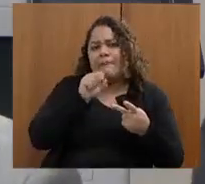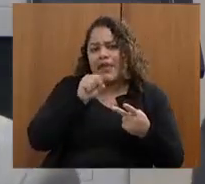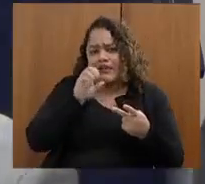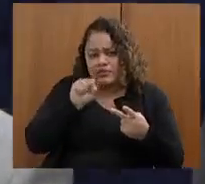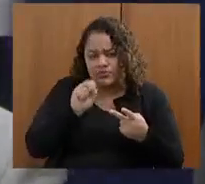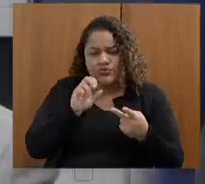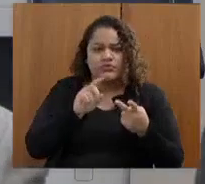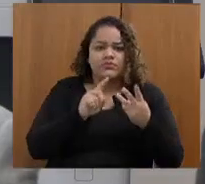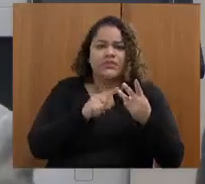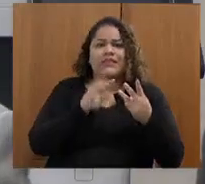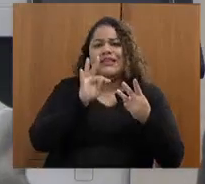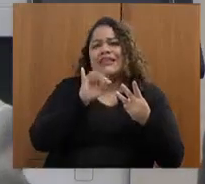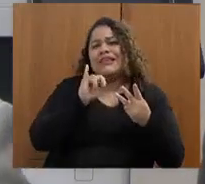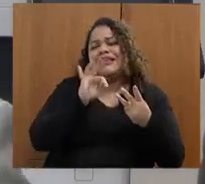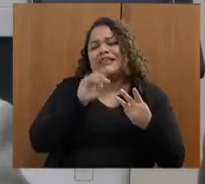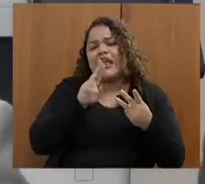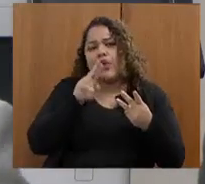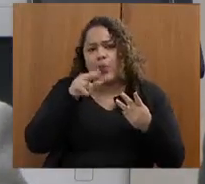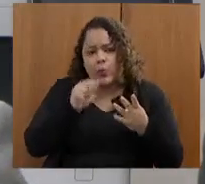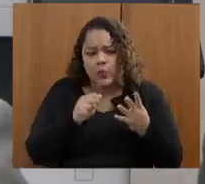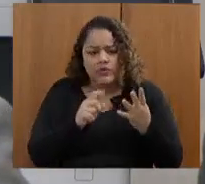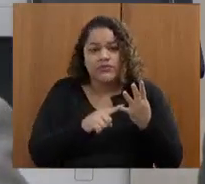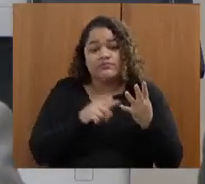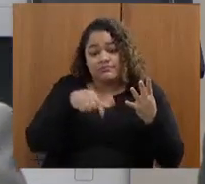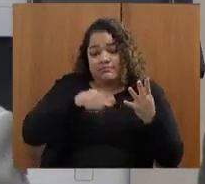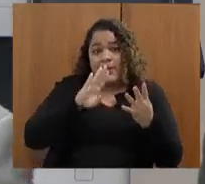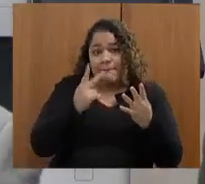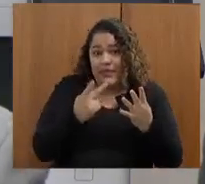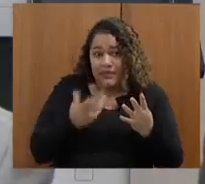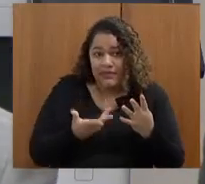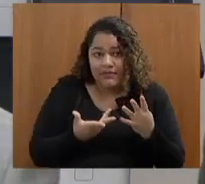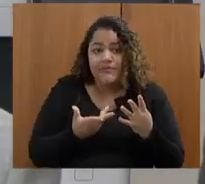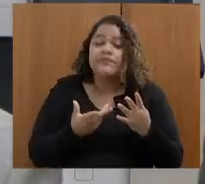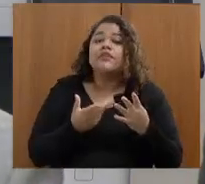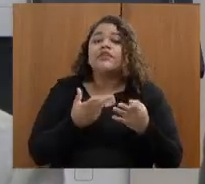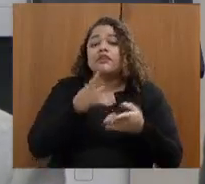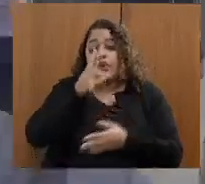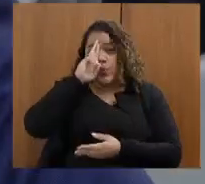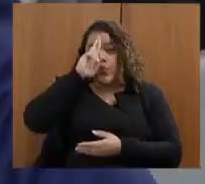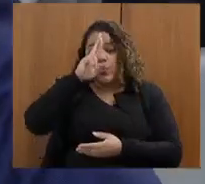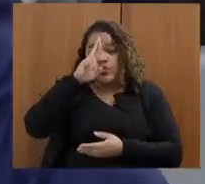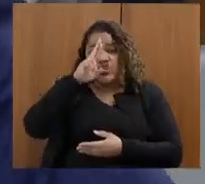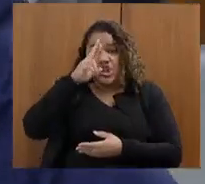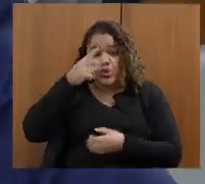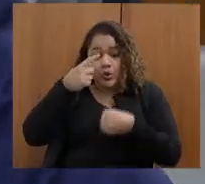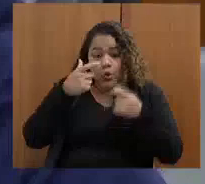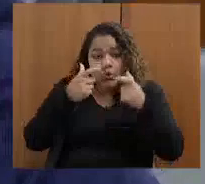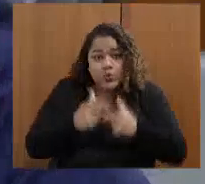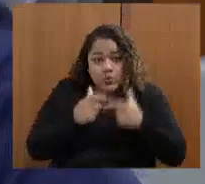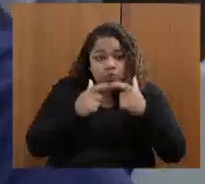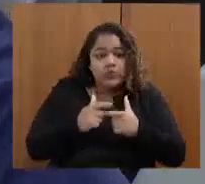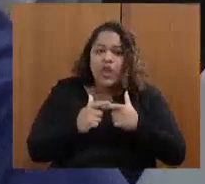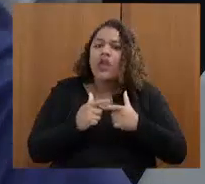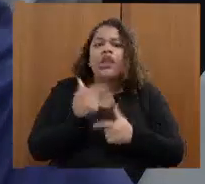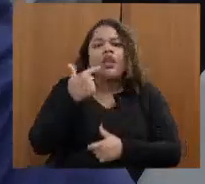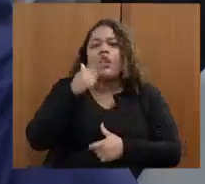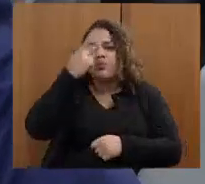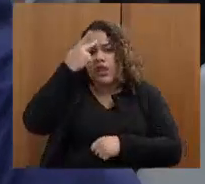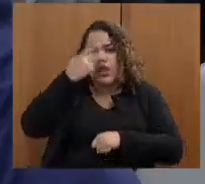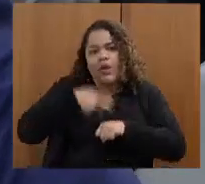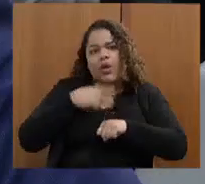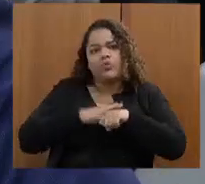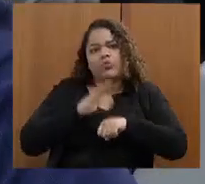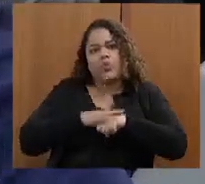em que o diretor local não consegue ter ali autonomia para pequenas decisões